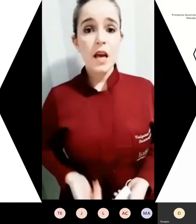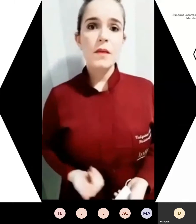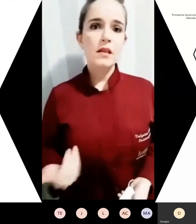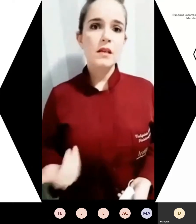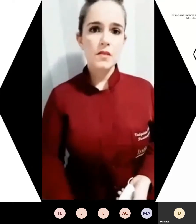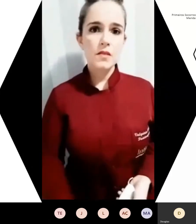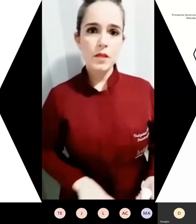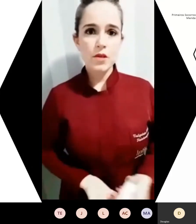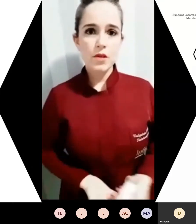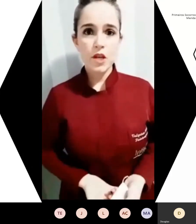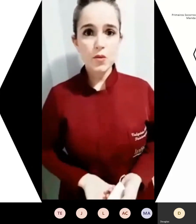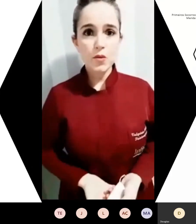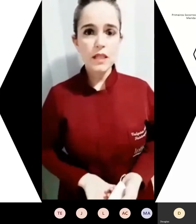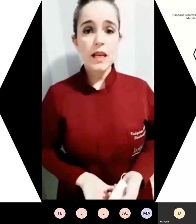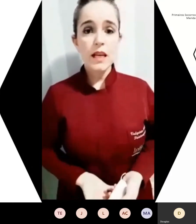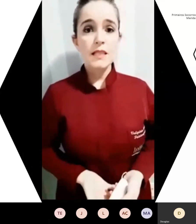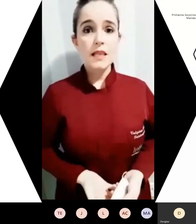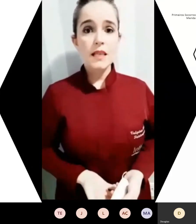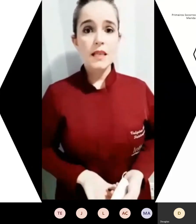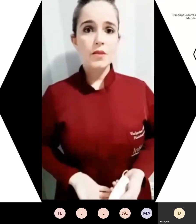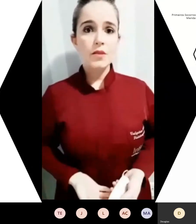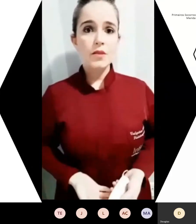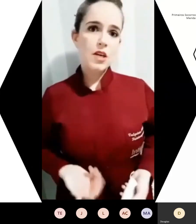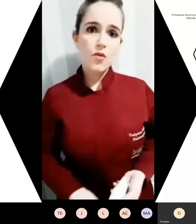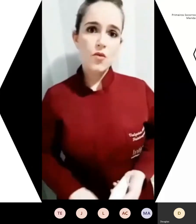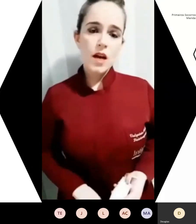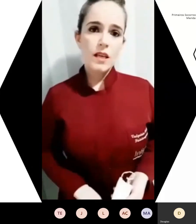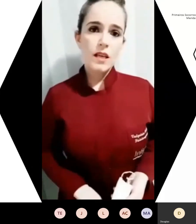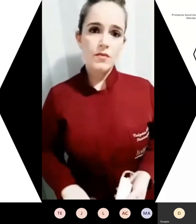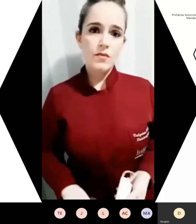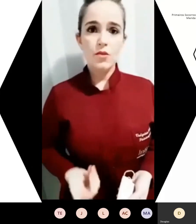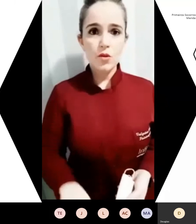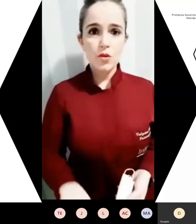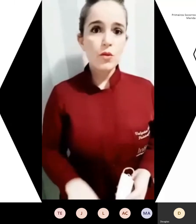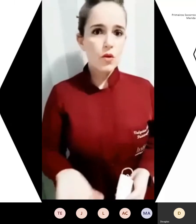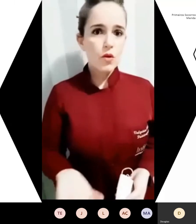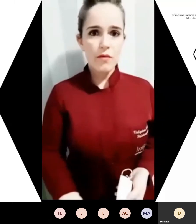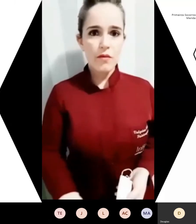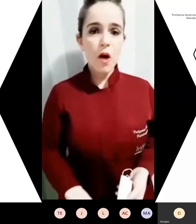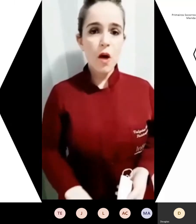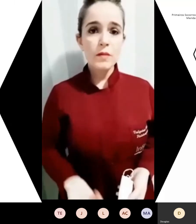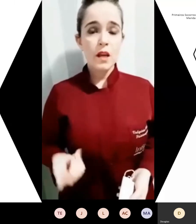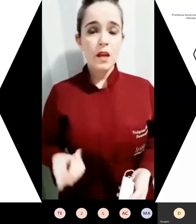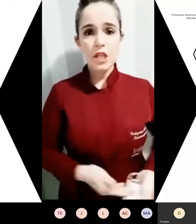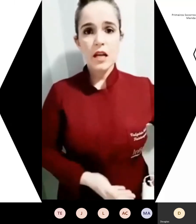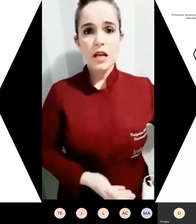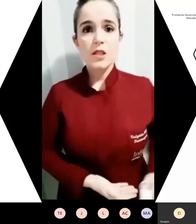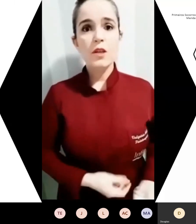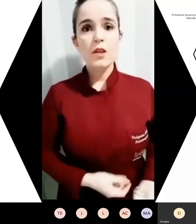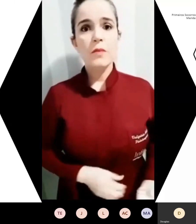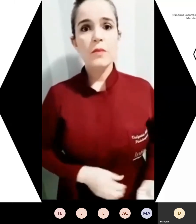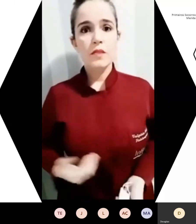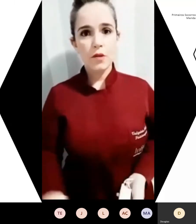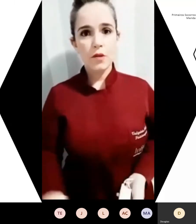vocês. Eu espero que essas informações te ajudem. Se você achou que esse vídeo te ajudou de alguma forma, eu vou